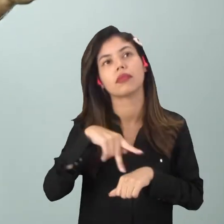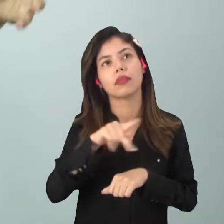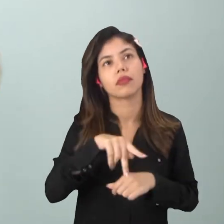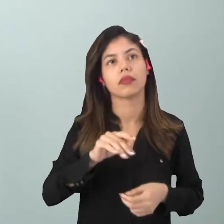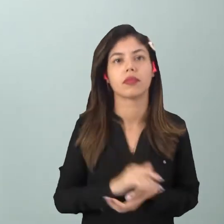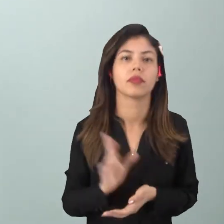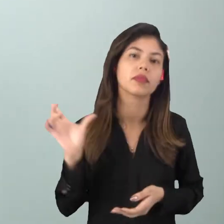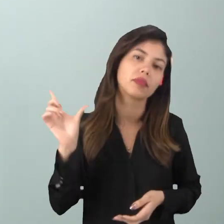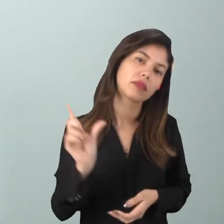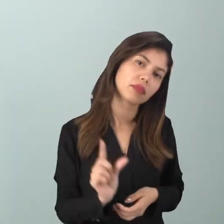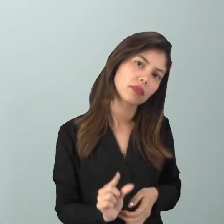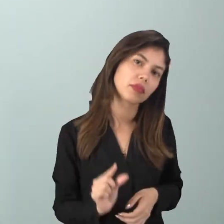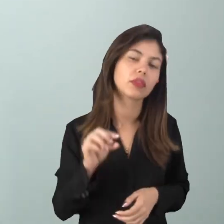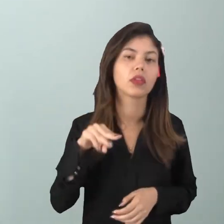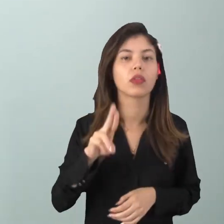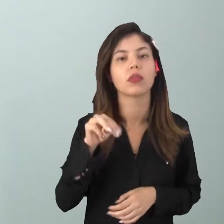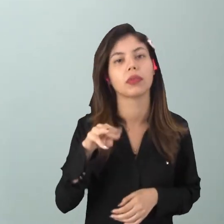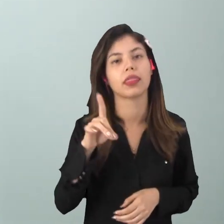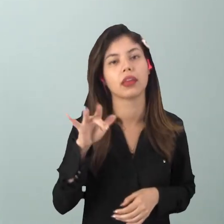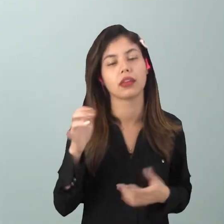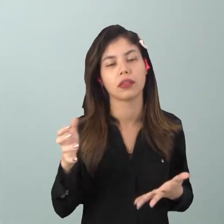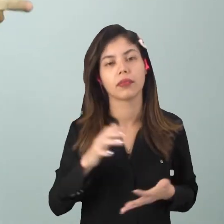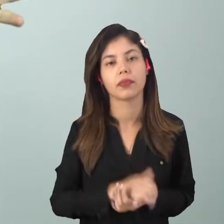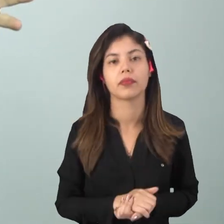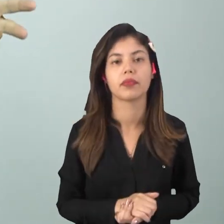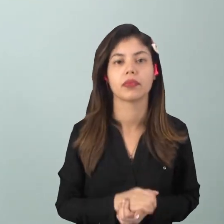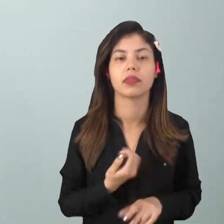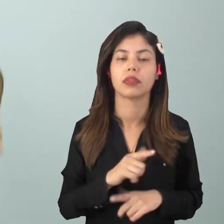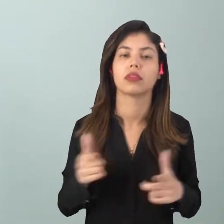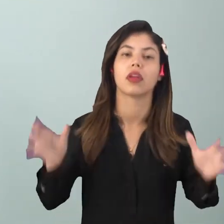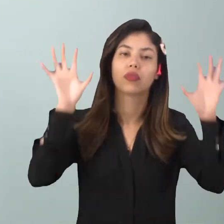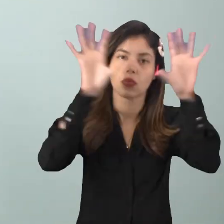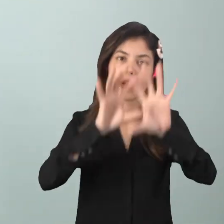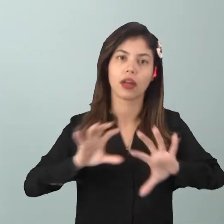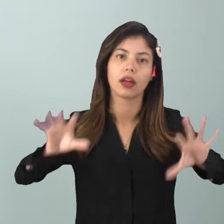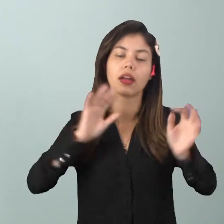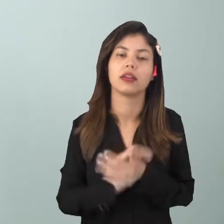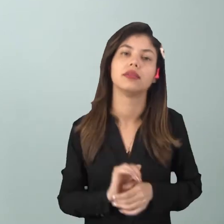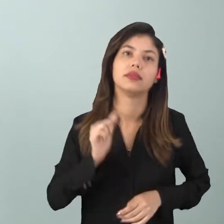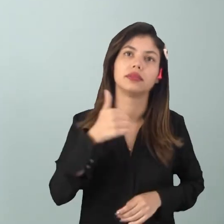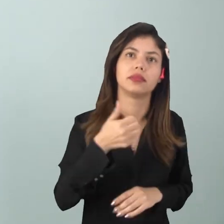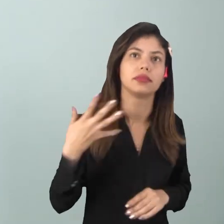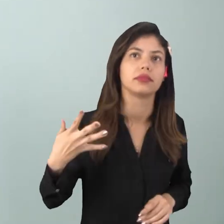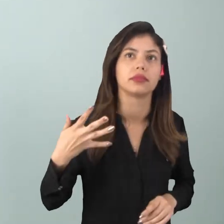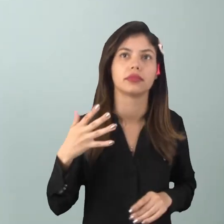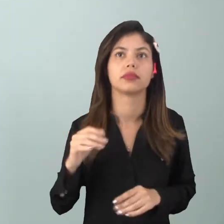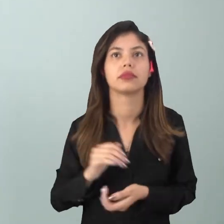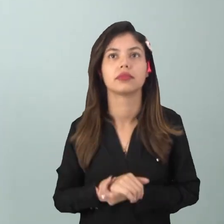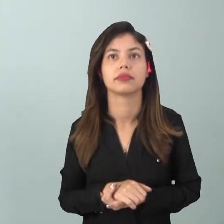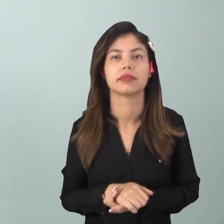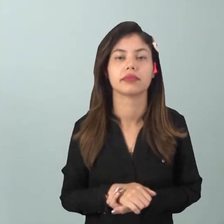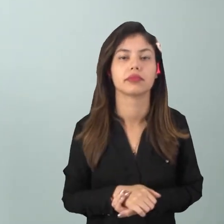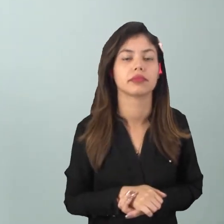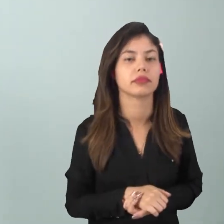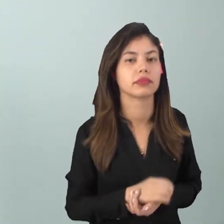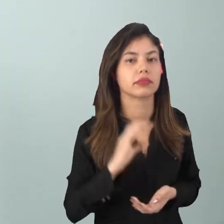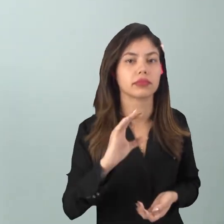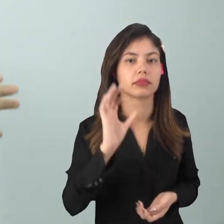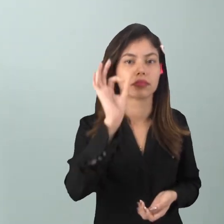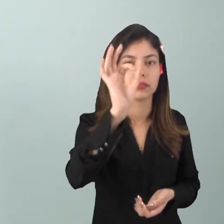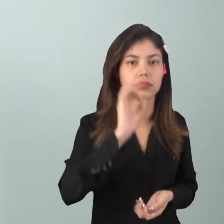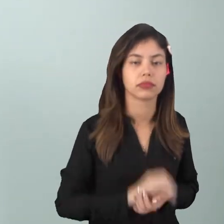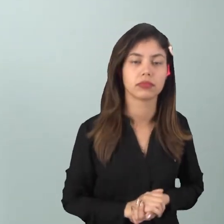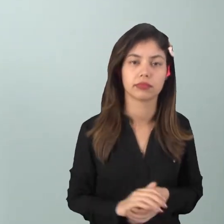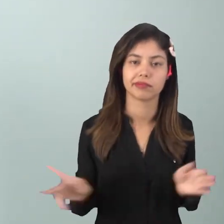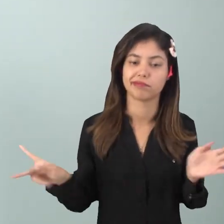país que tem menor umidade dispersa no ar, então 14 graus de temperatura,